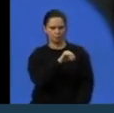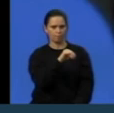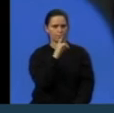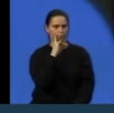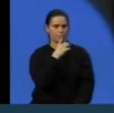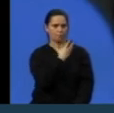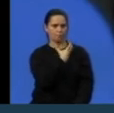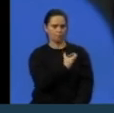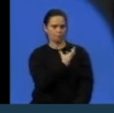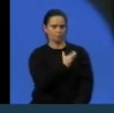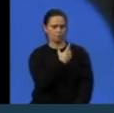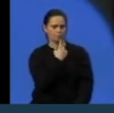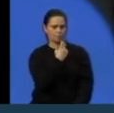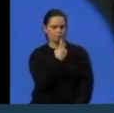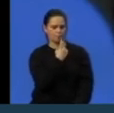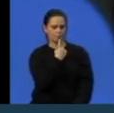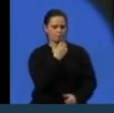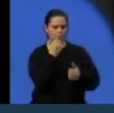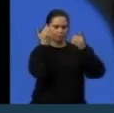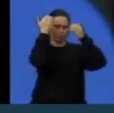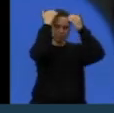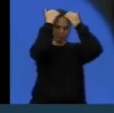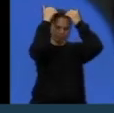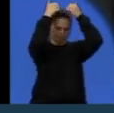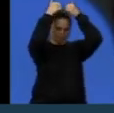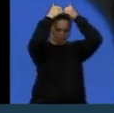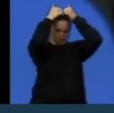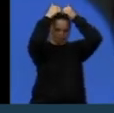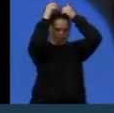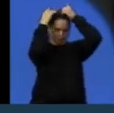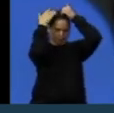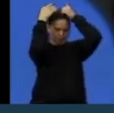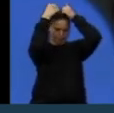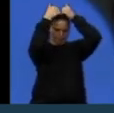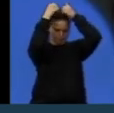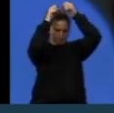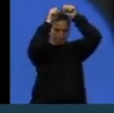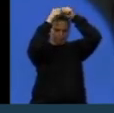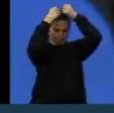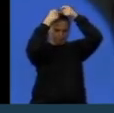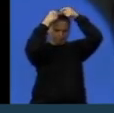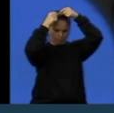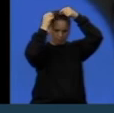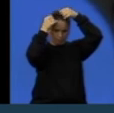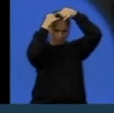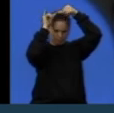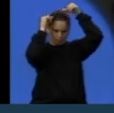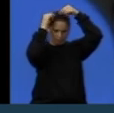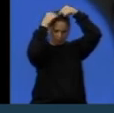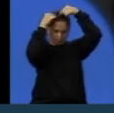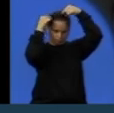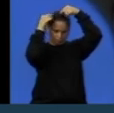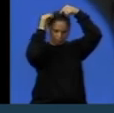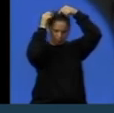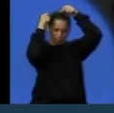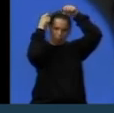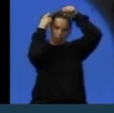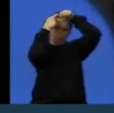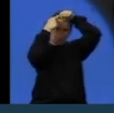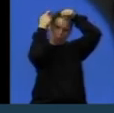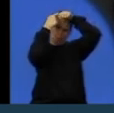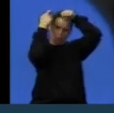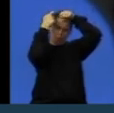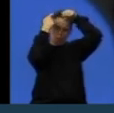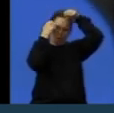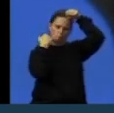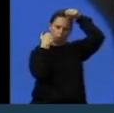do sangue que chega ao cérebro, provocado pela obstrução dos vasos sanguíneos. Ou seja,